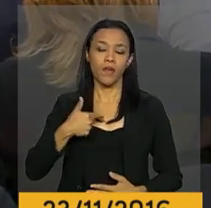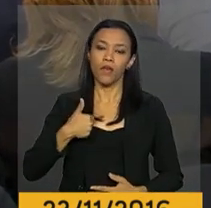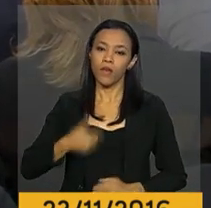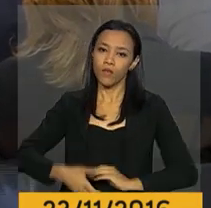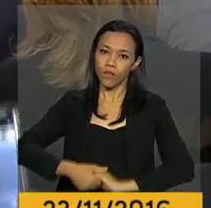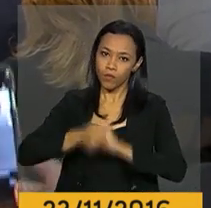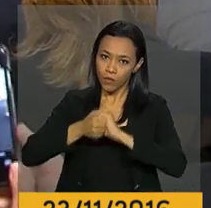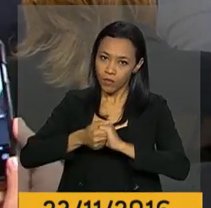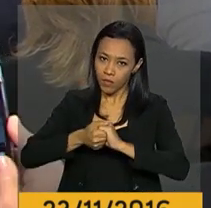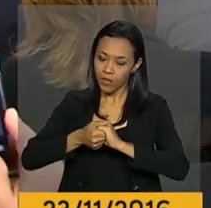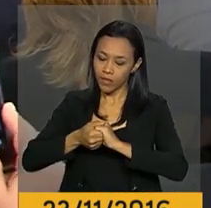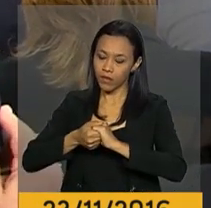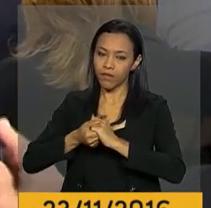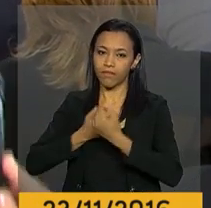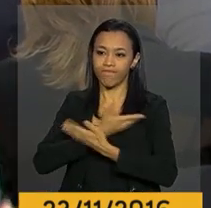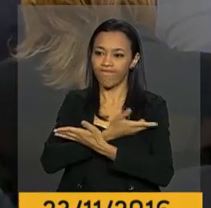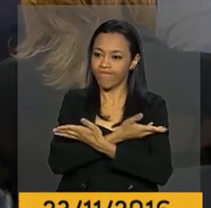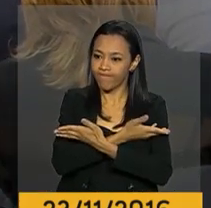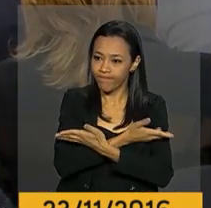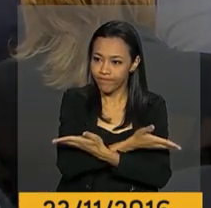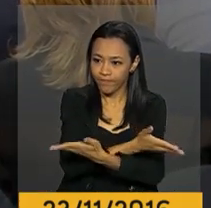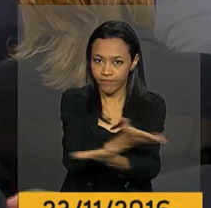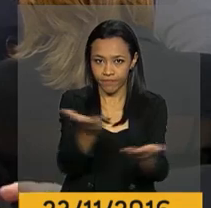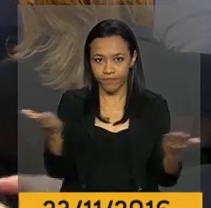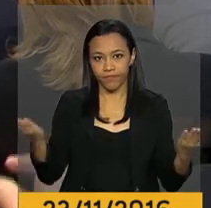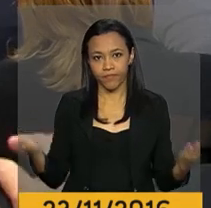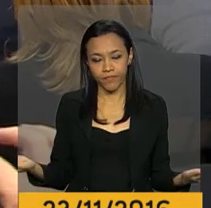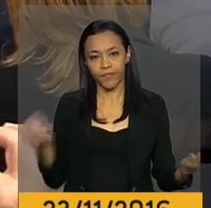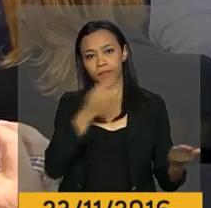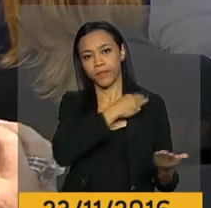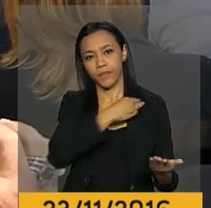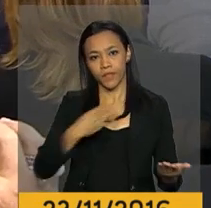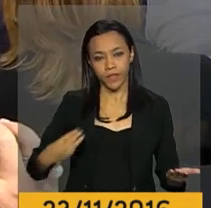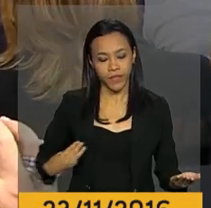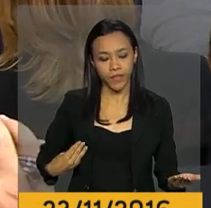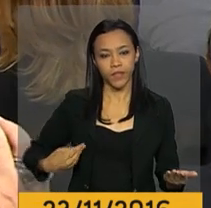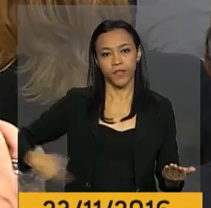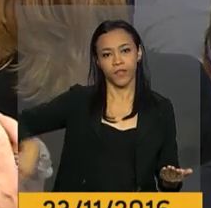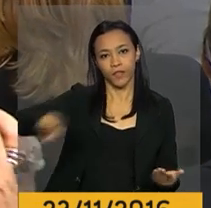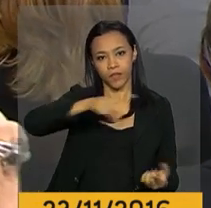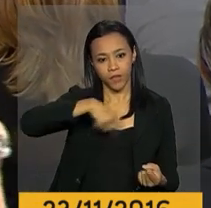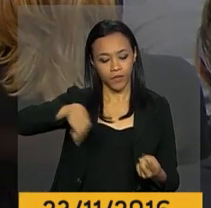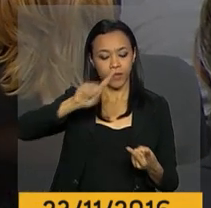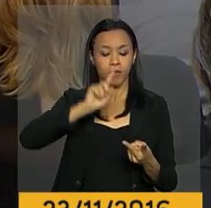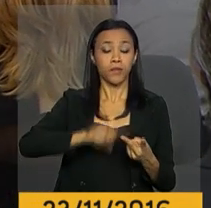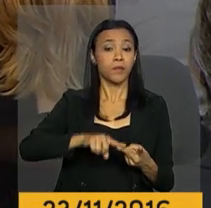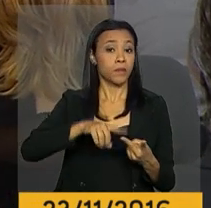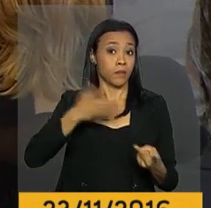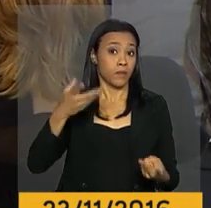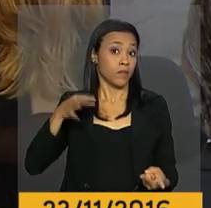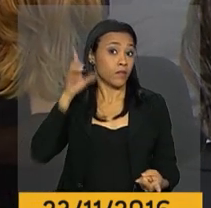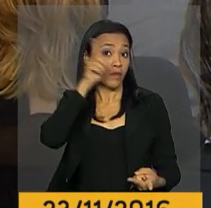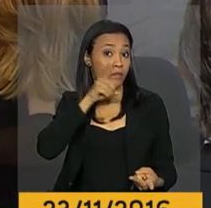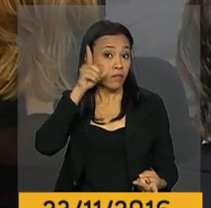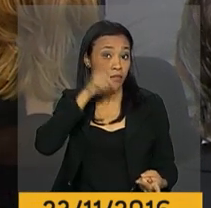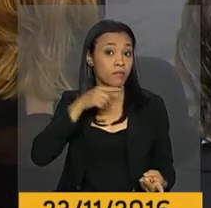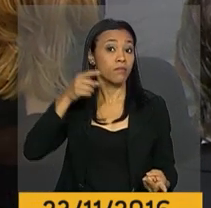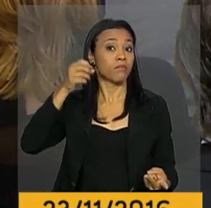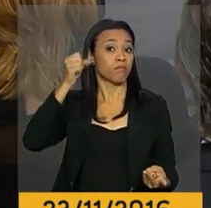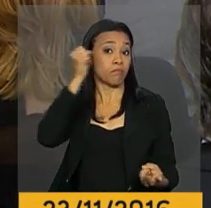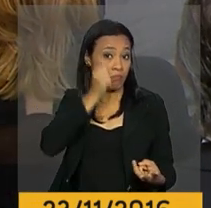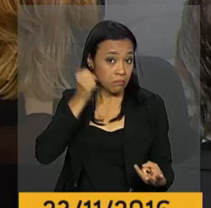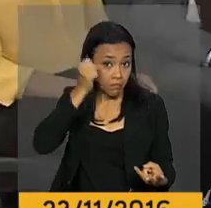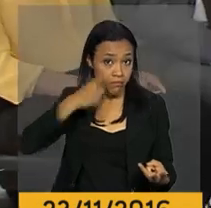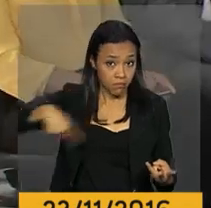coletivamente os senhores ministros os senhores parlamentares do senado e da câmara